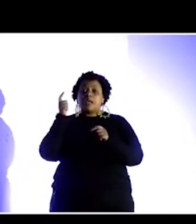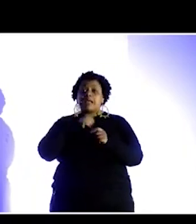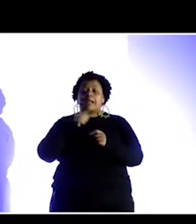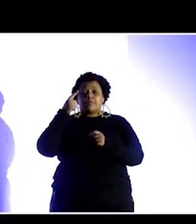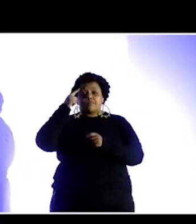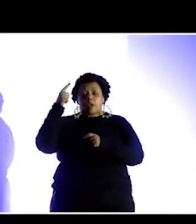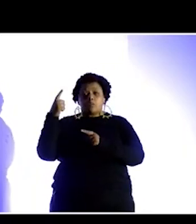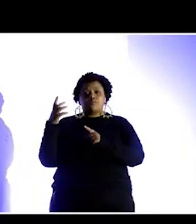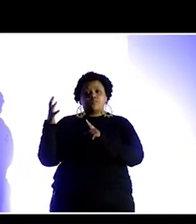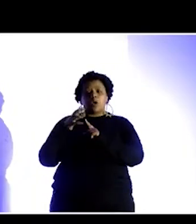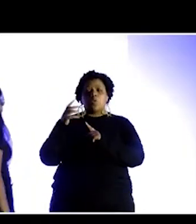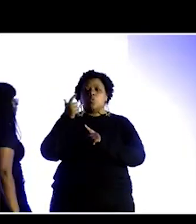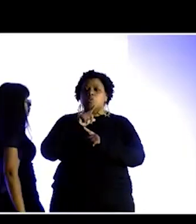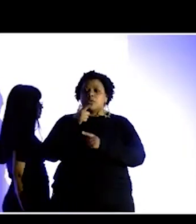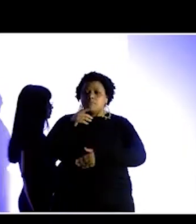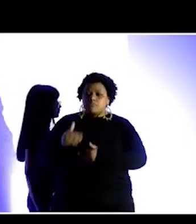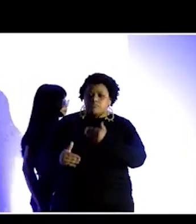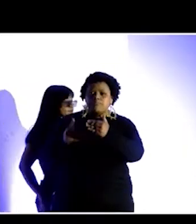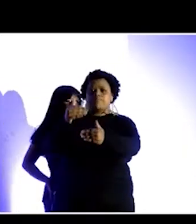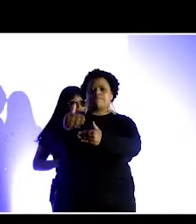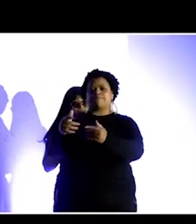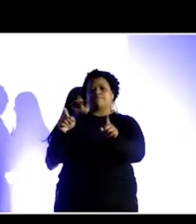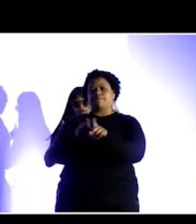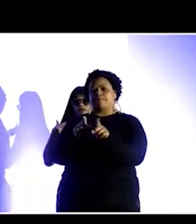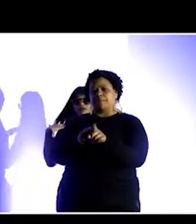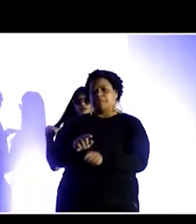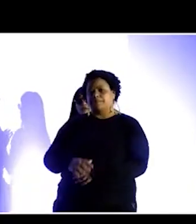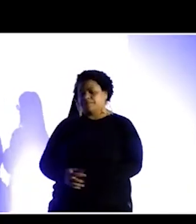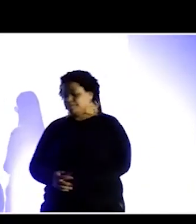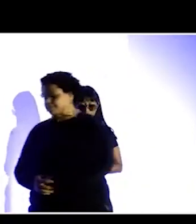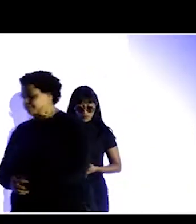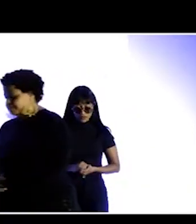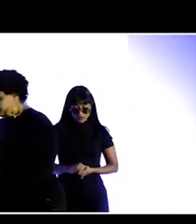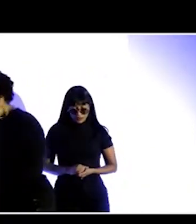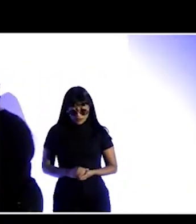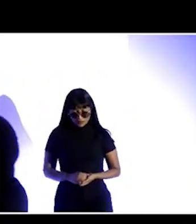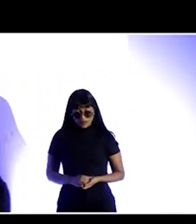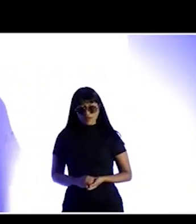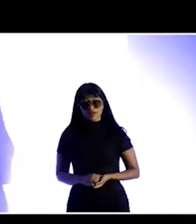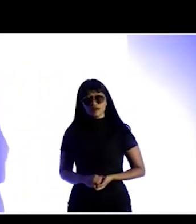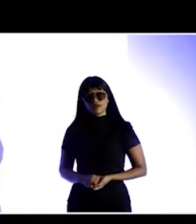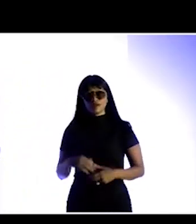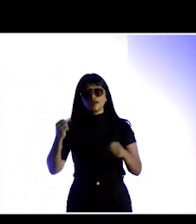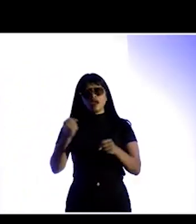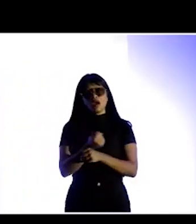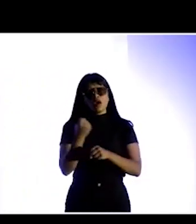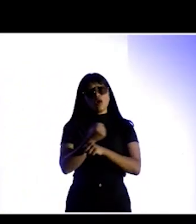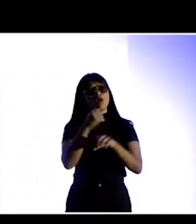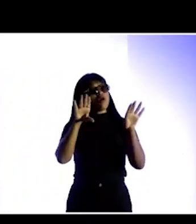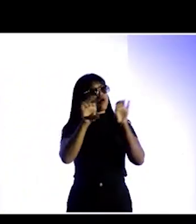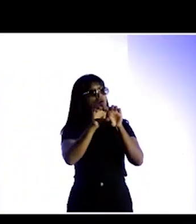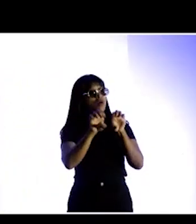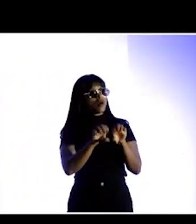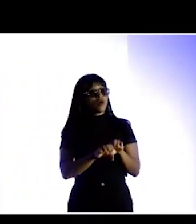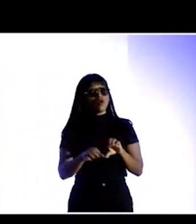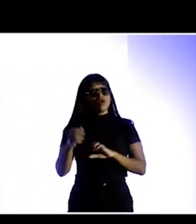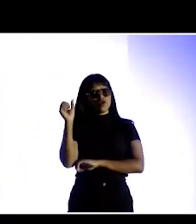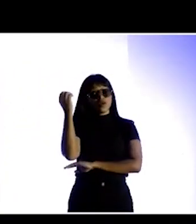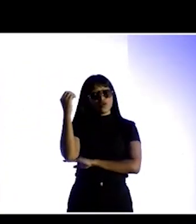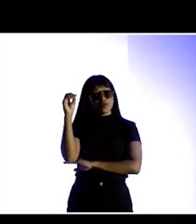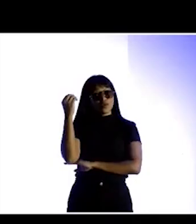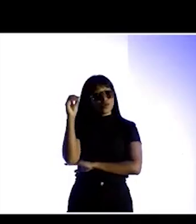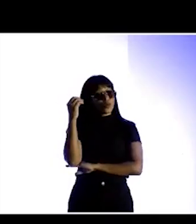para poder caminhar e reconstruir a infraestrutura do Rio Grande do Sul, considerando cenários de mudança do